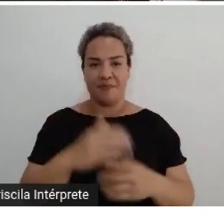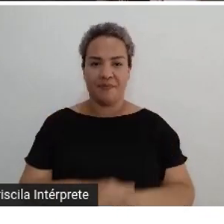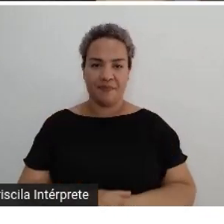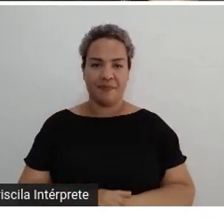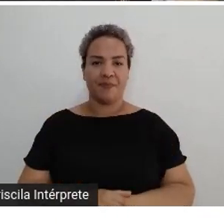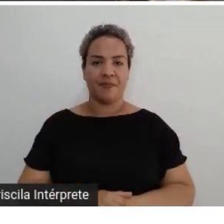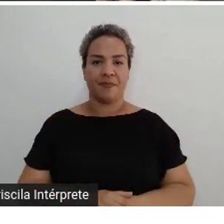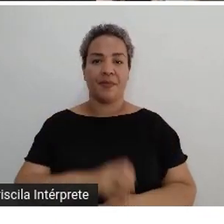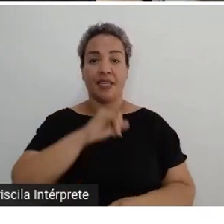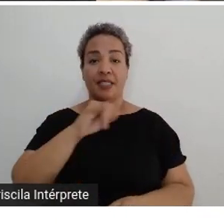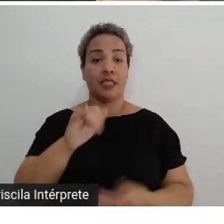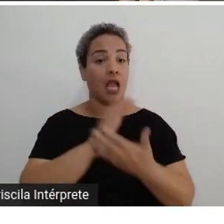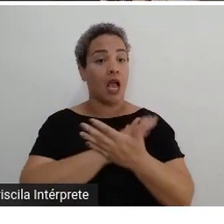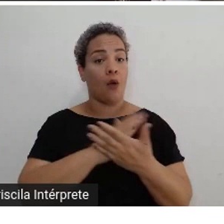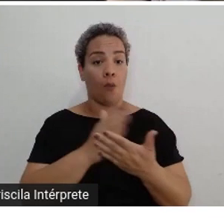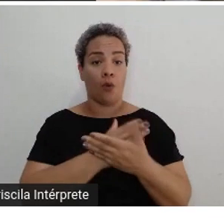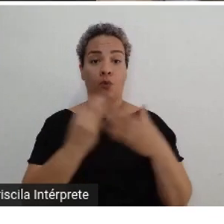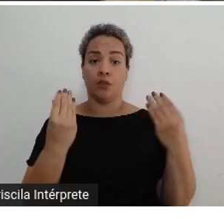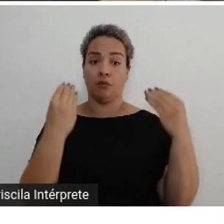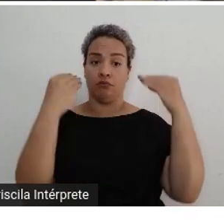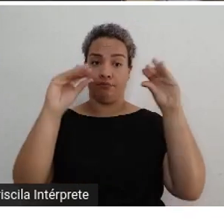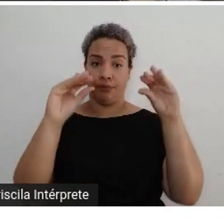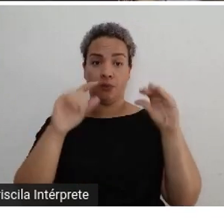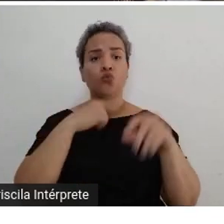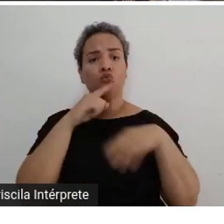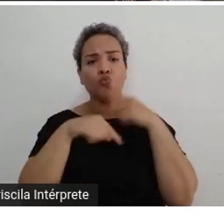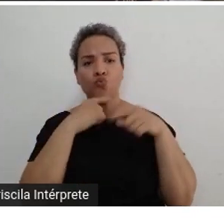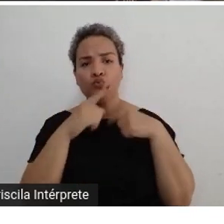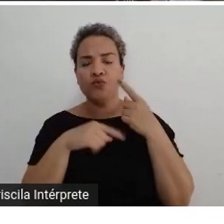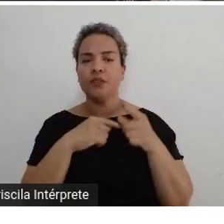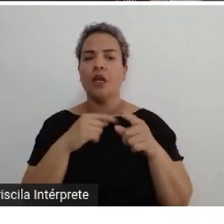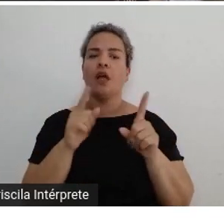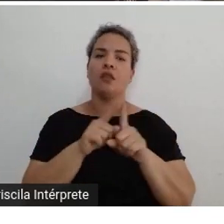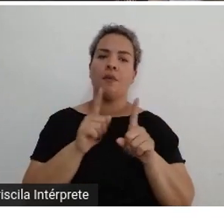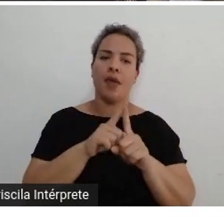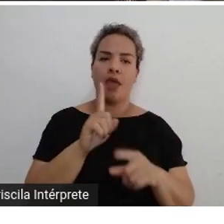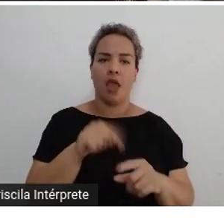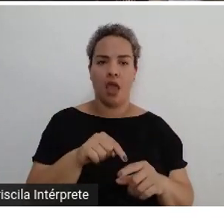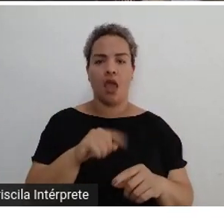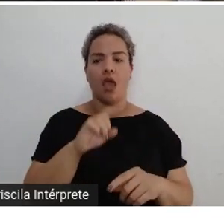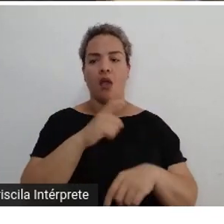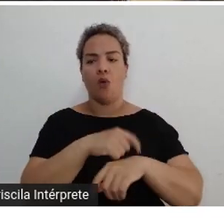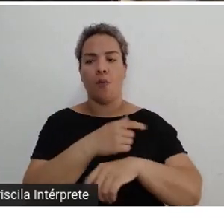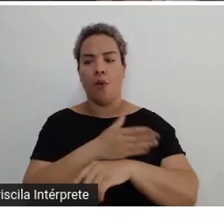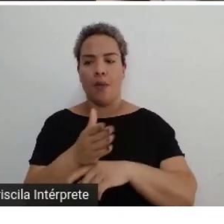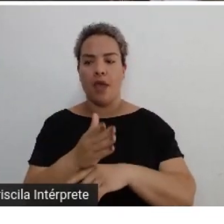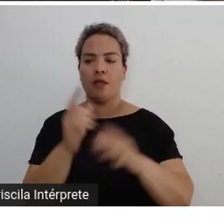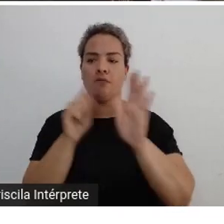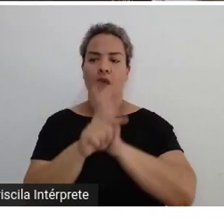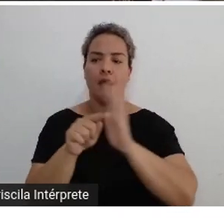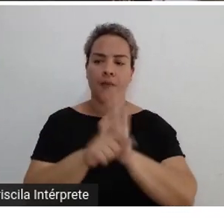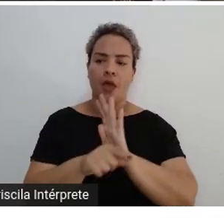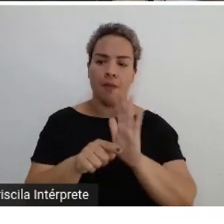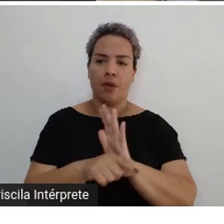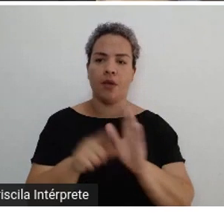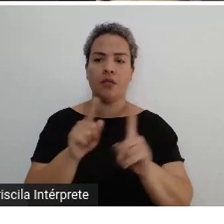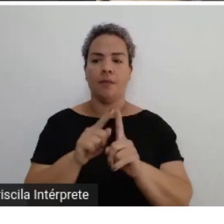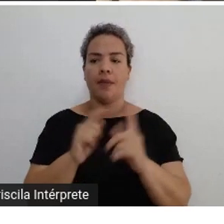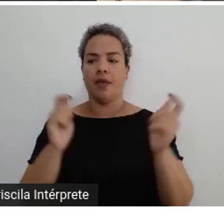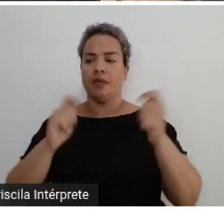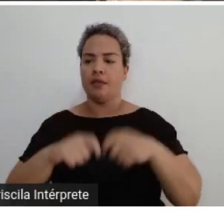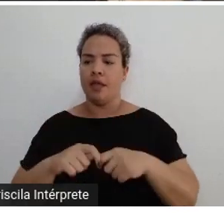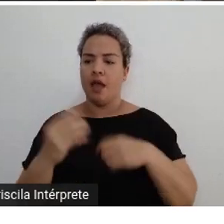E se alguma coisa que eu coloquei aqui, né, ficou em dúvida, depois vai ter ali o momento de perguntas e respostas, mas também fico à